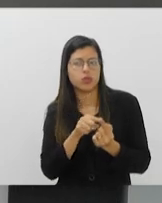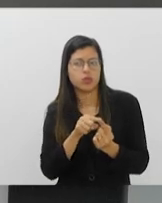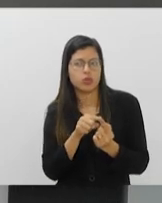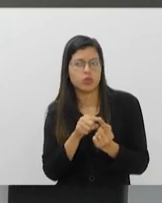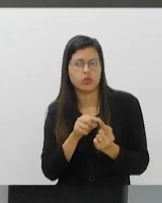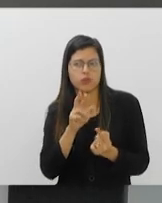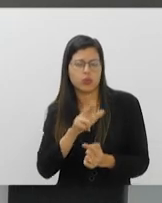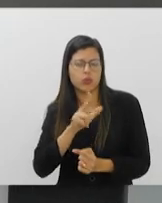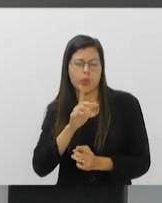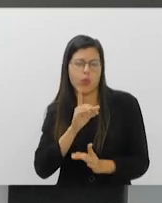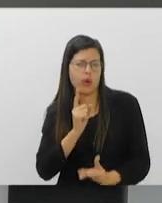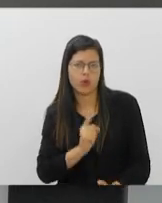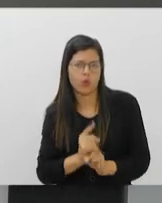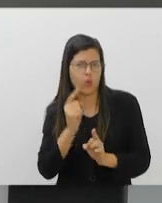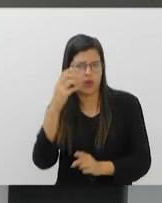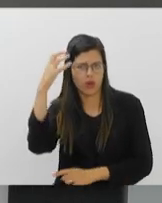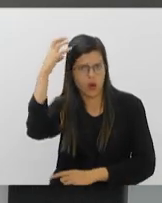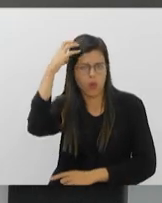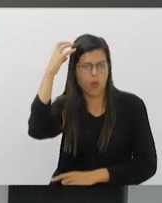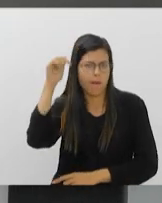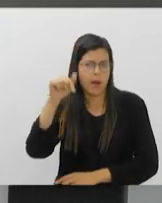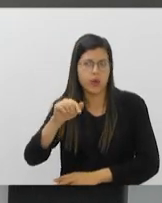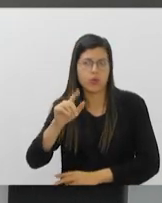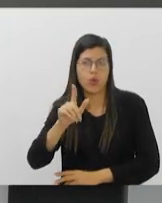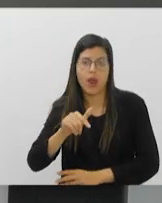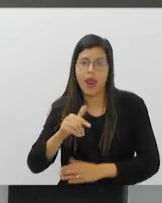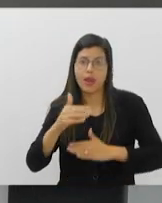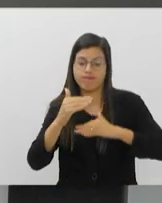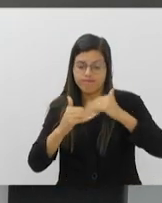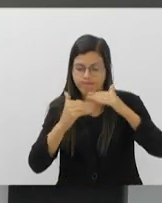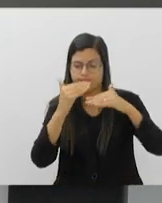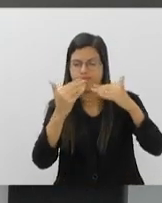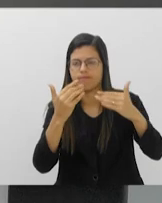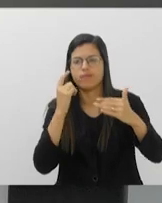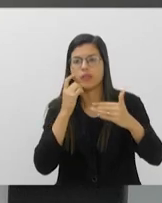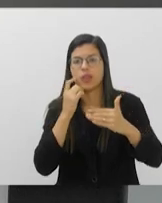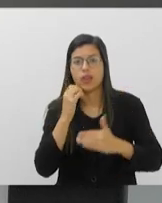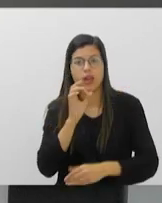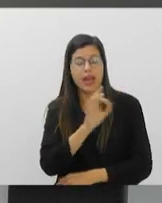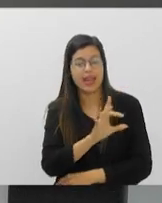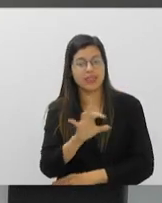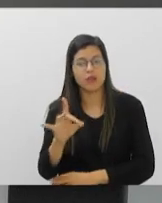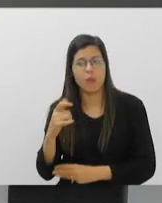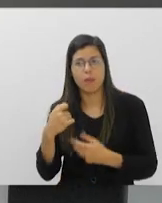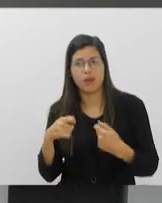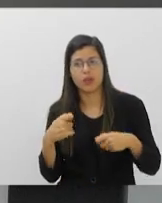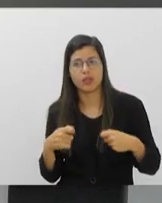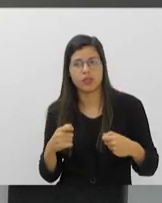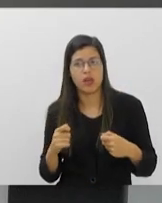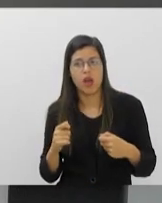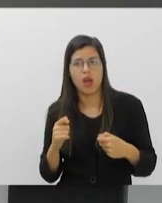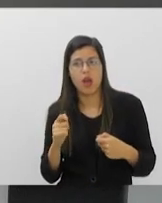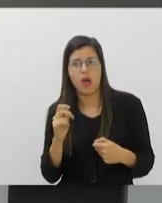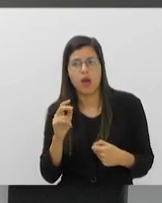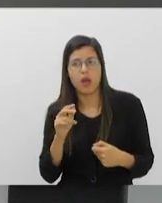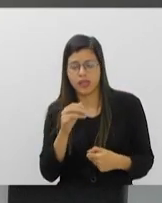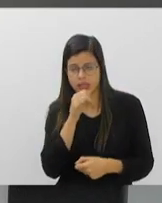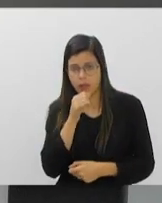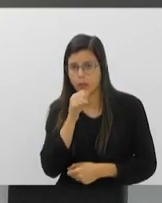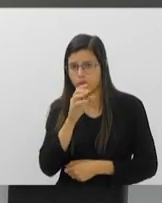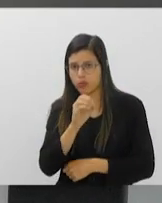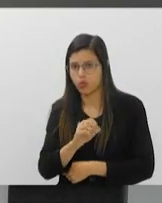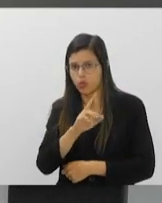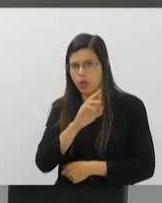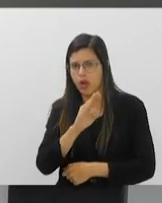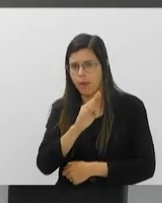não é encontrar culpados que ficar ninguém o objetivo é construir e cada um tem que olhar para si de forma objetiva por exemplo Dra Bárbara falou aqui